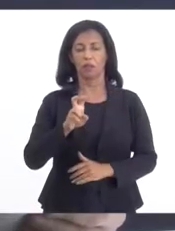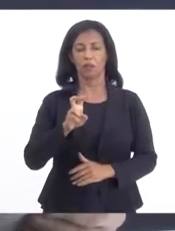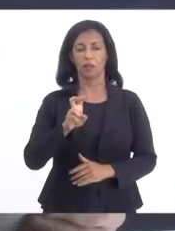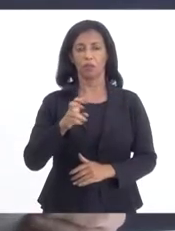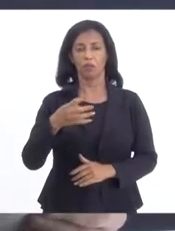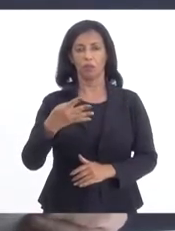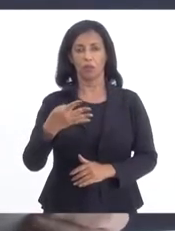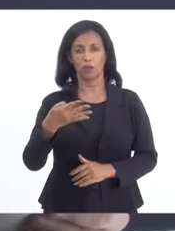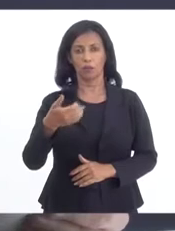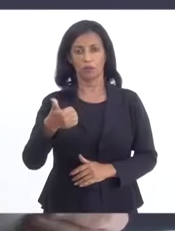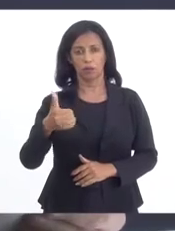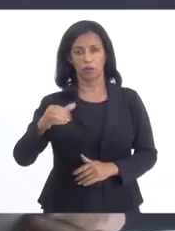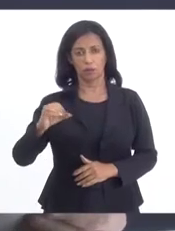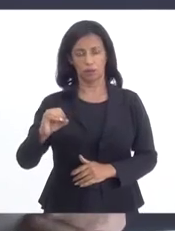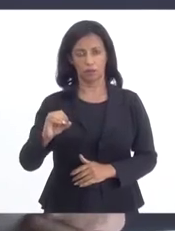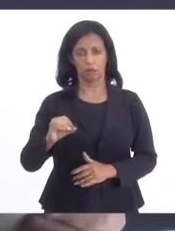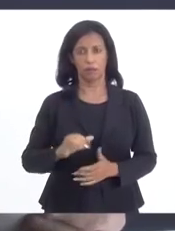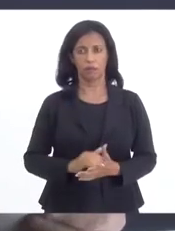5.410,